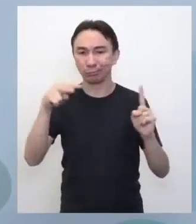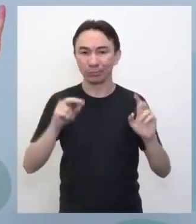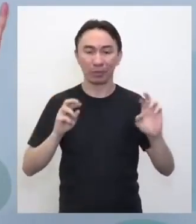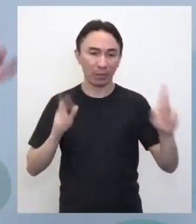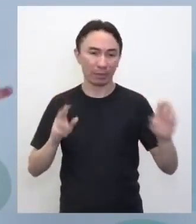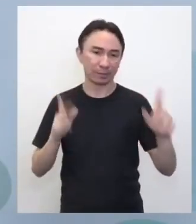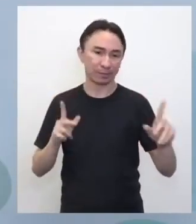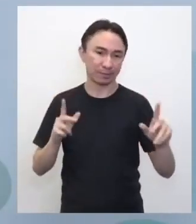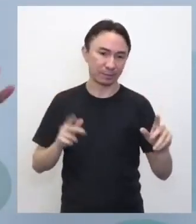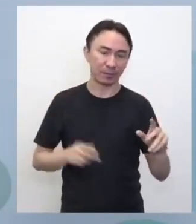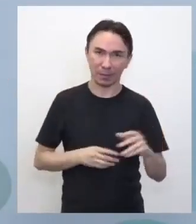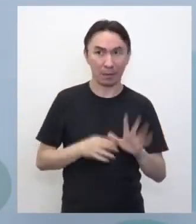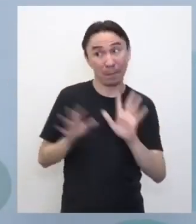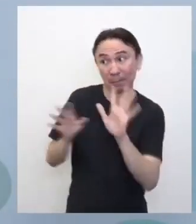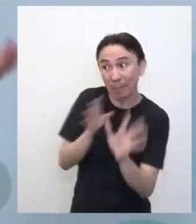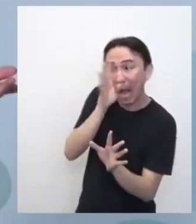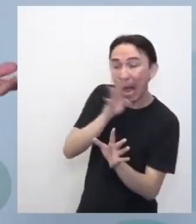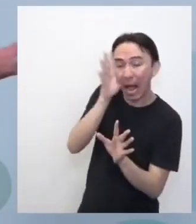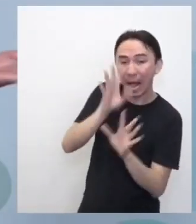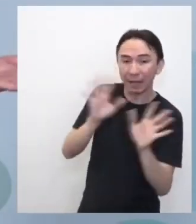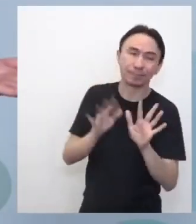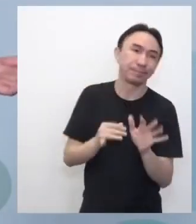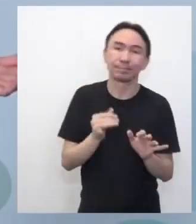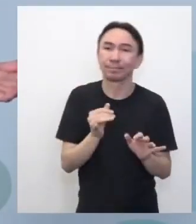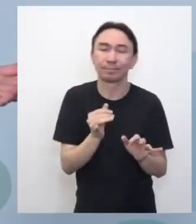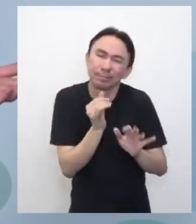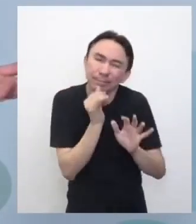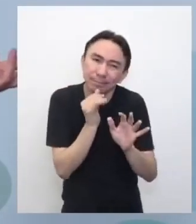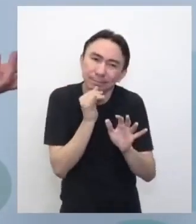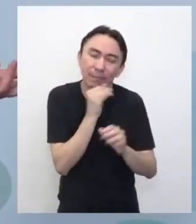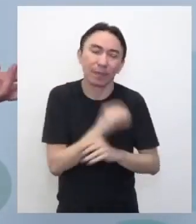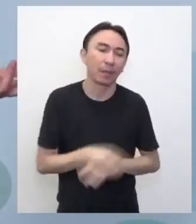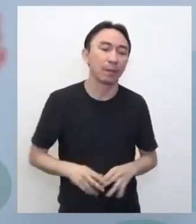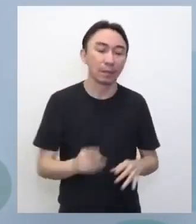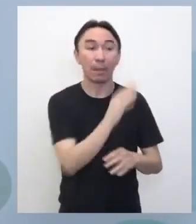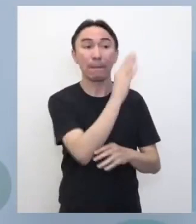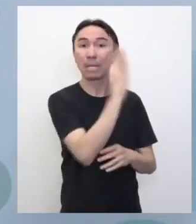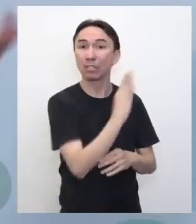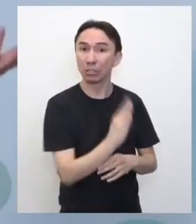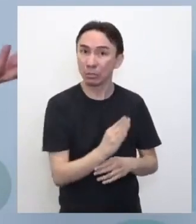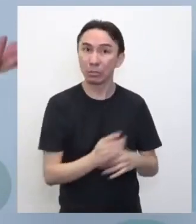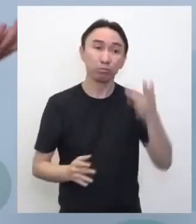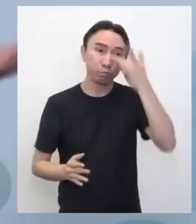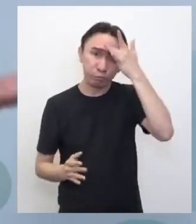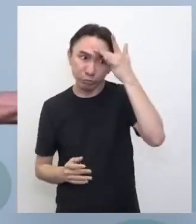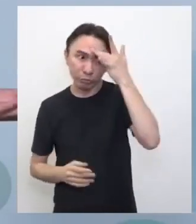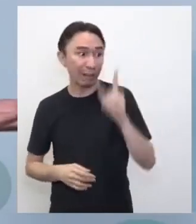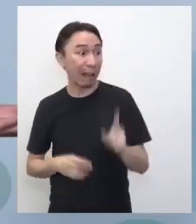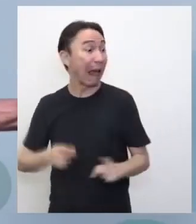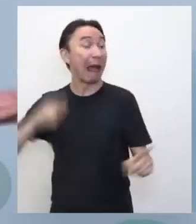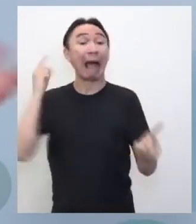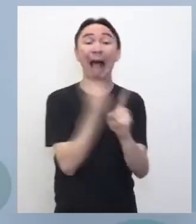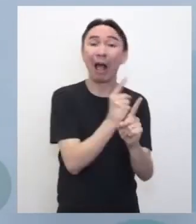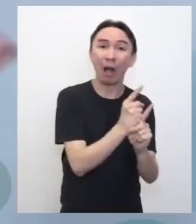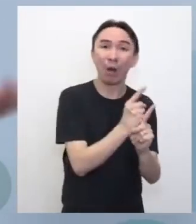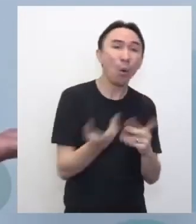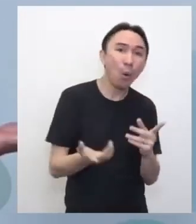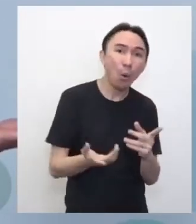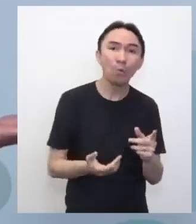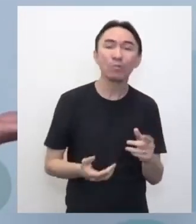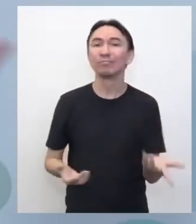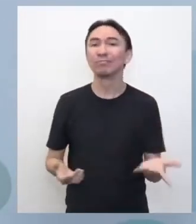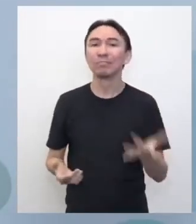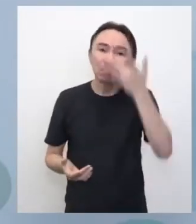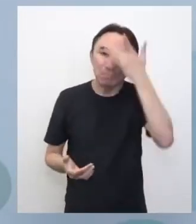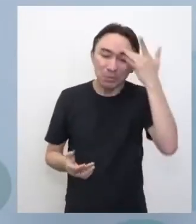Mauro? Então vamos lá. Eu tenho a descoberta do Brasil, eu tenho a história de quem descobriu e da história de quem estava aqui. Eu tenho os dois lados